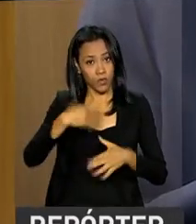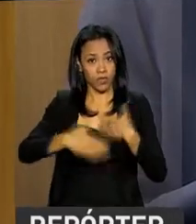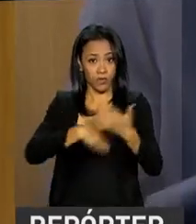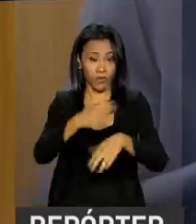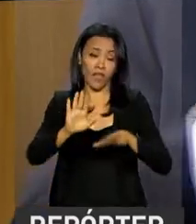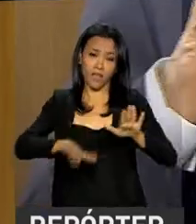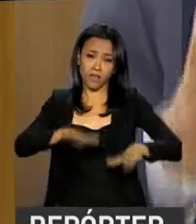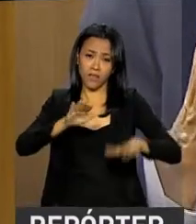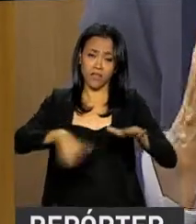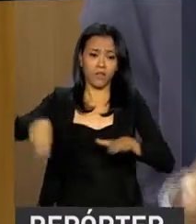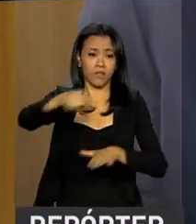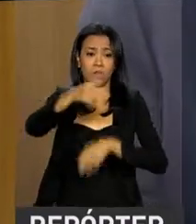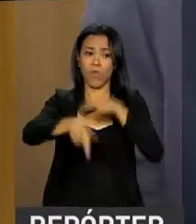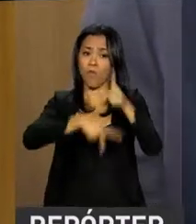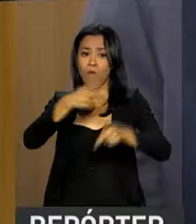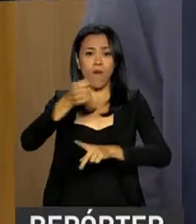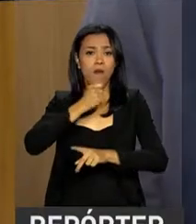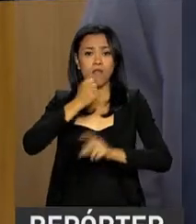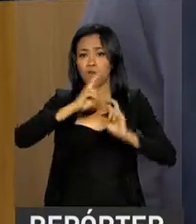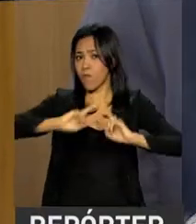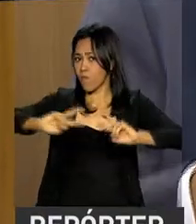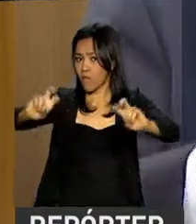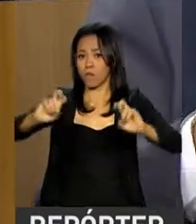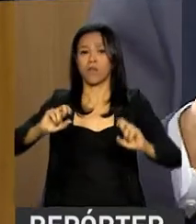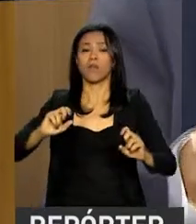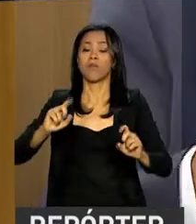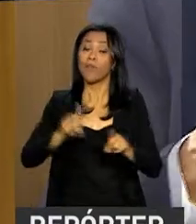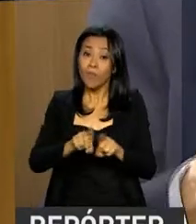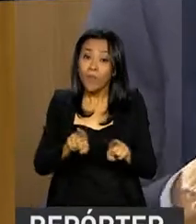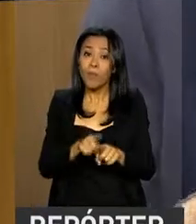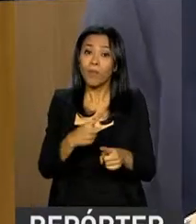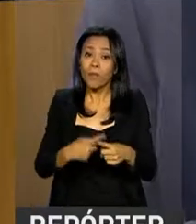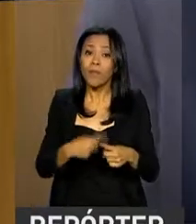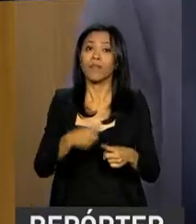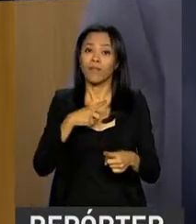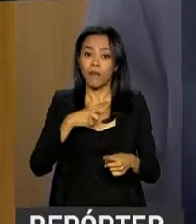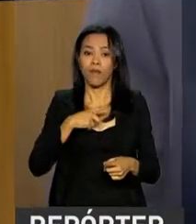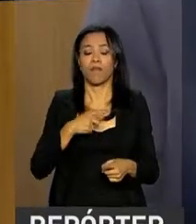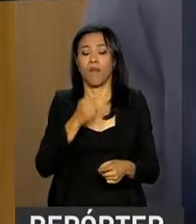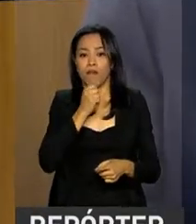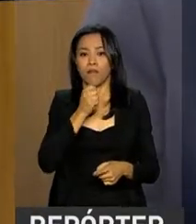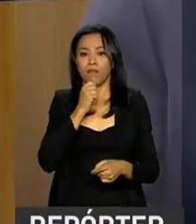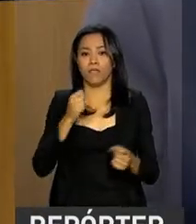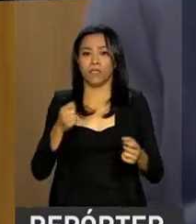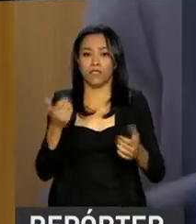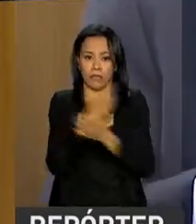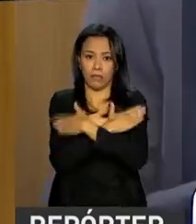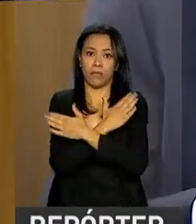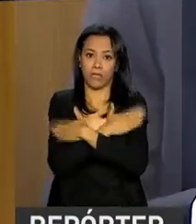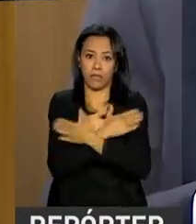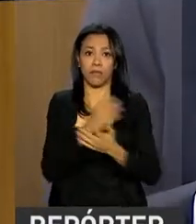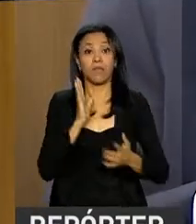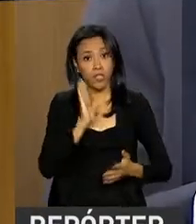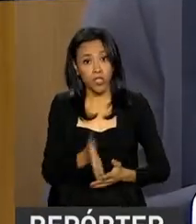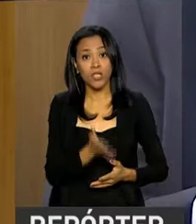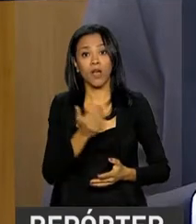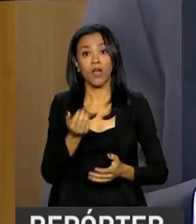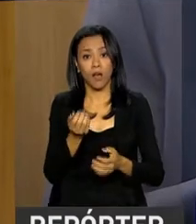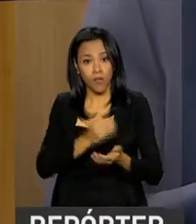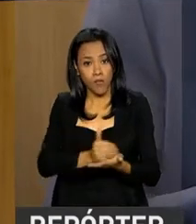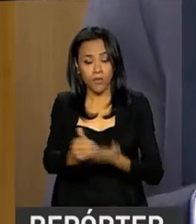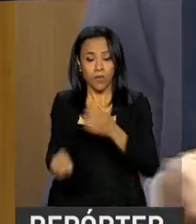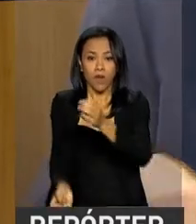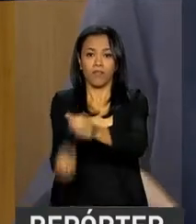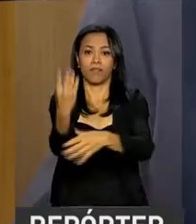porque tem ainda um grande número de desempregados mas estão sendo criado empregos no brasil hoje já